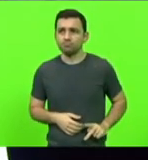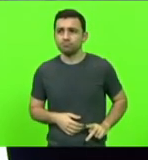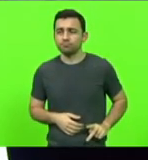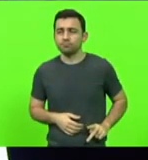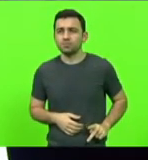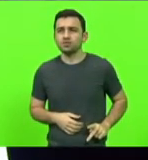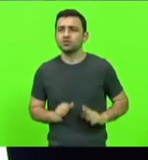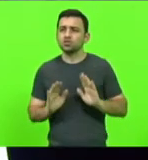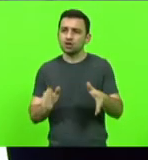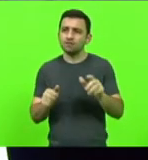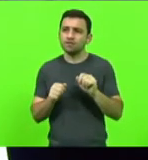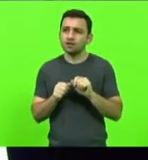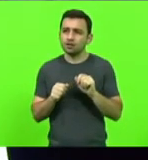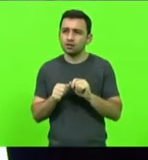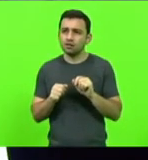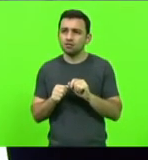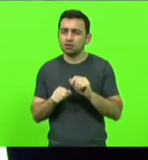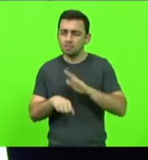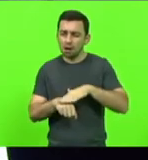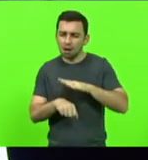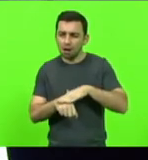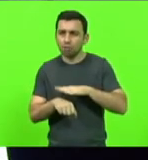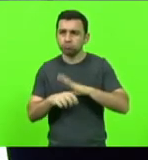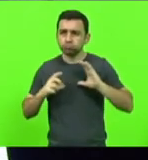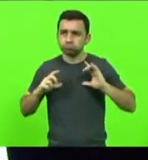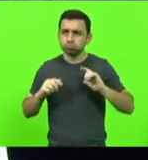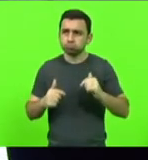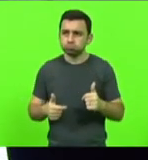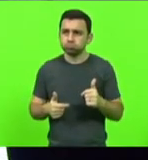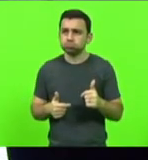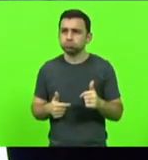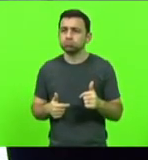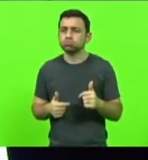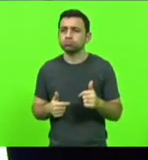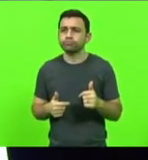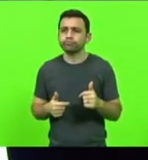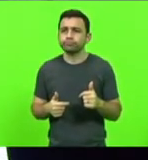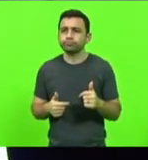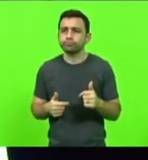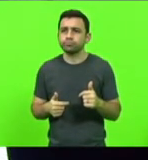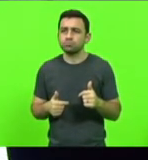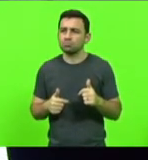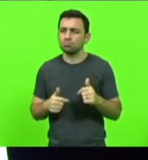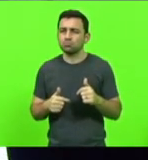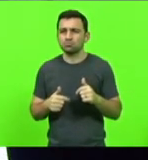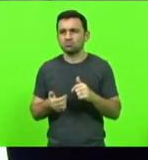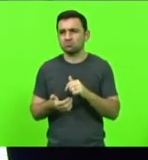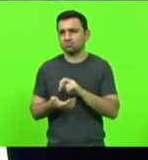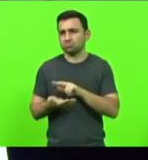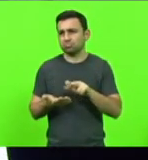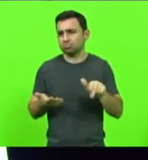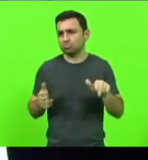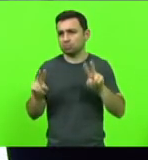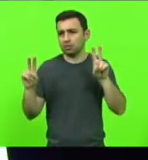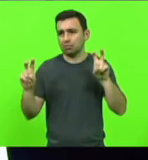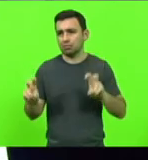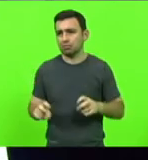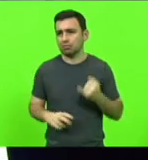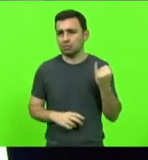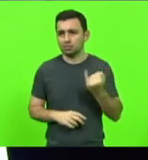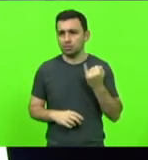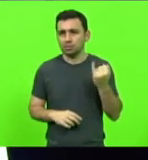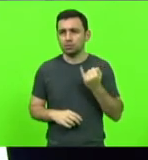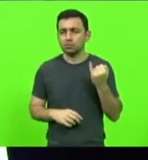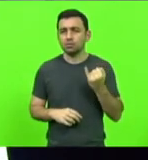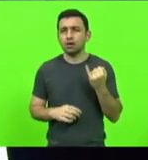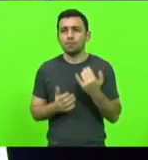ações sobre todos os assuntos importantes e muito, de forma